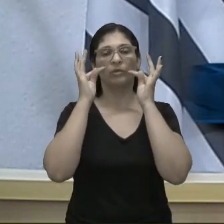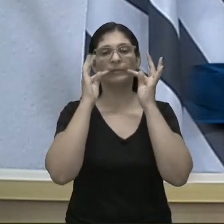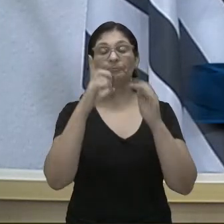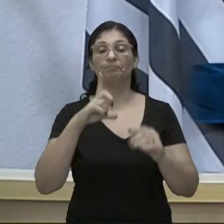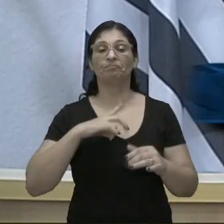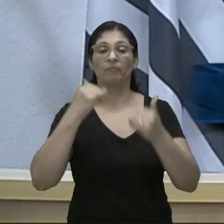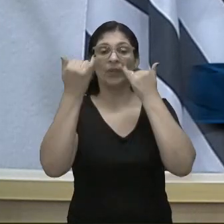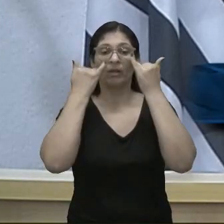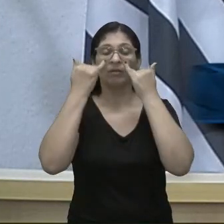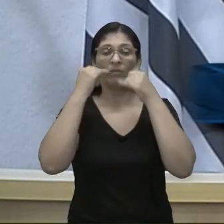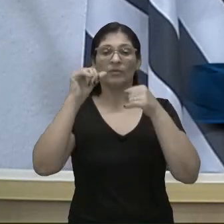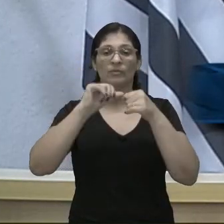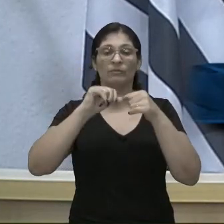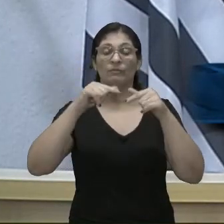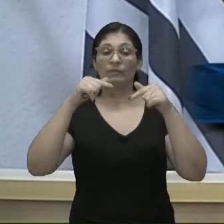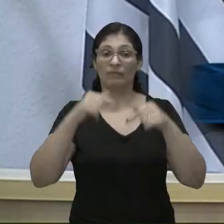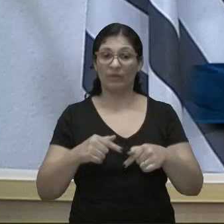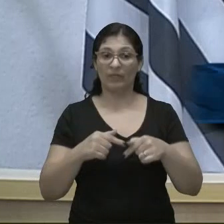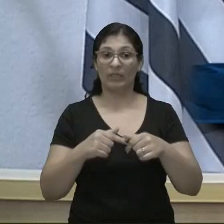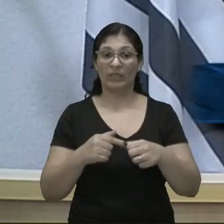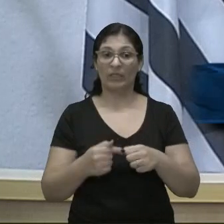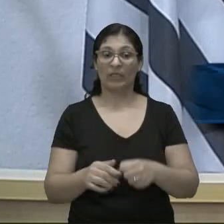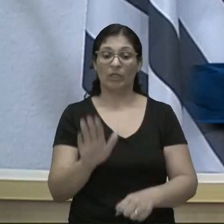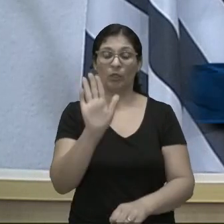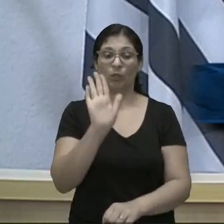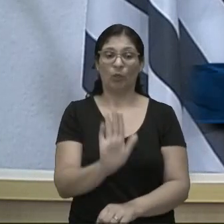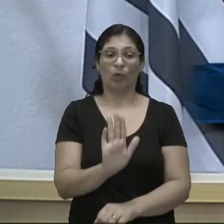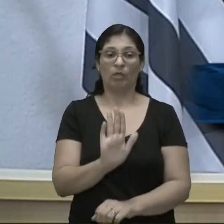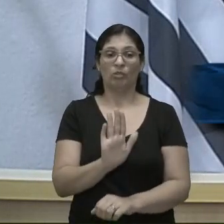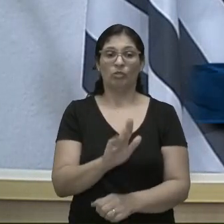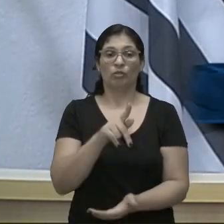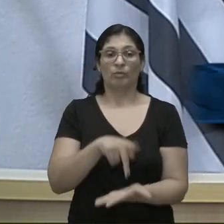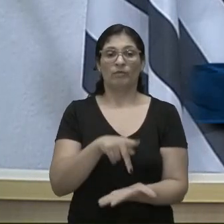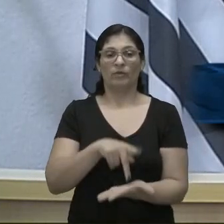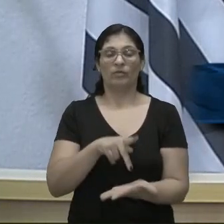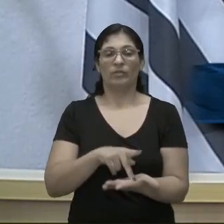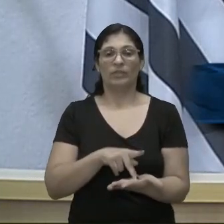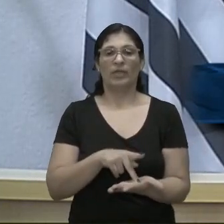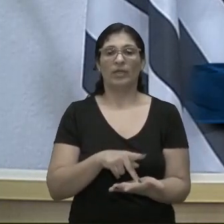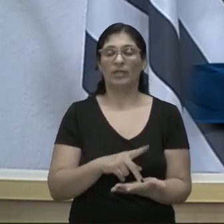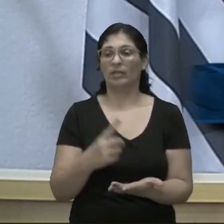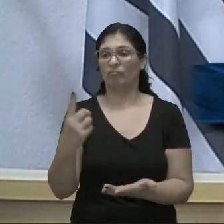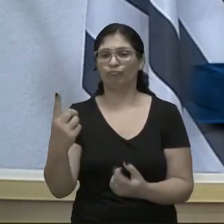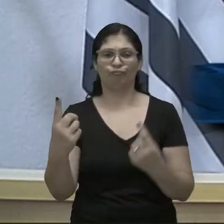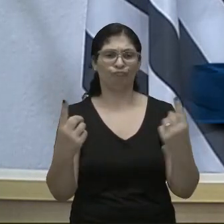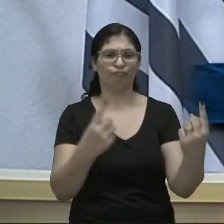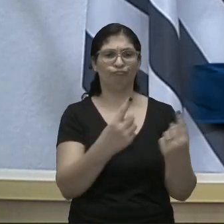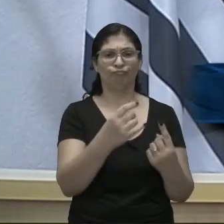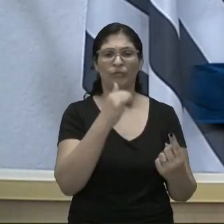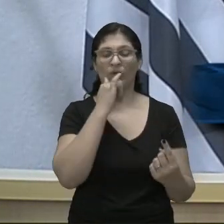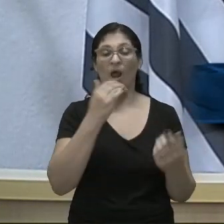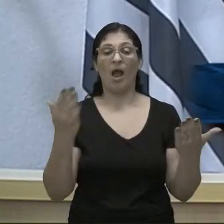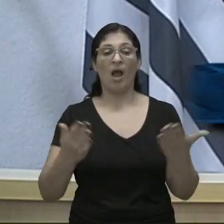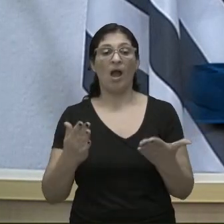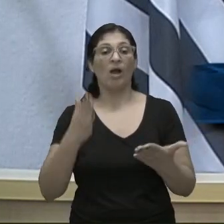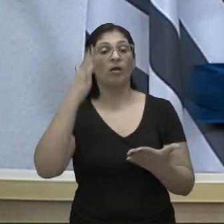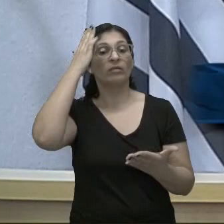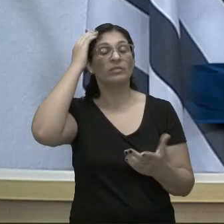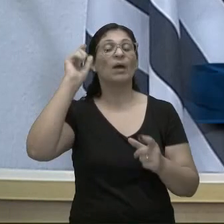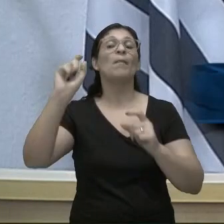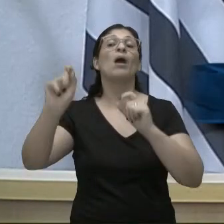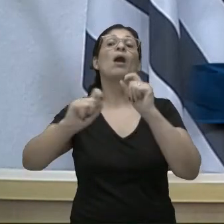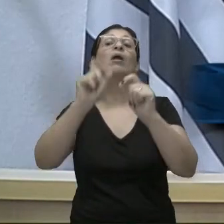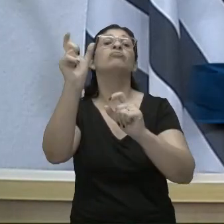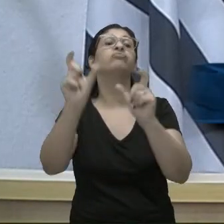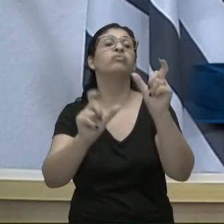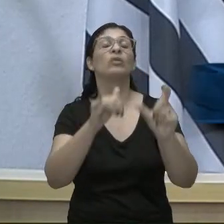foi feita aqui sobre juramento da verdade e que jogaram um para o outro. Agora está chegando a hora da gente saber quem falou a verdade